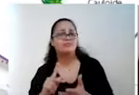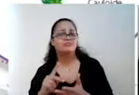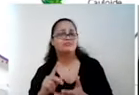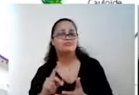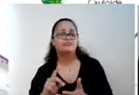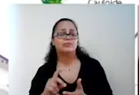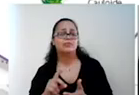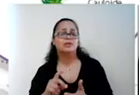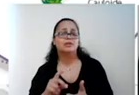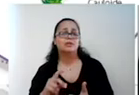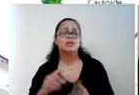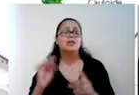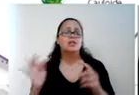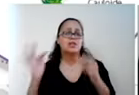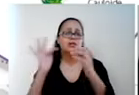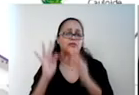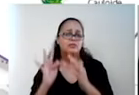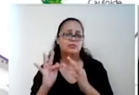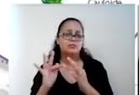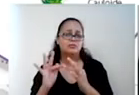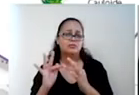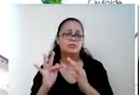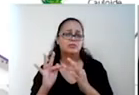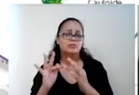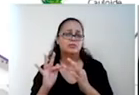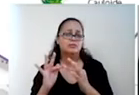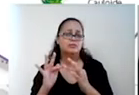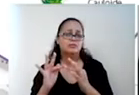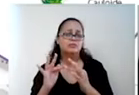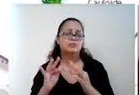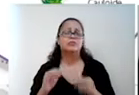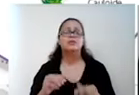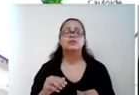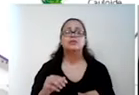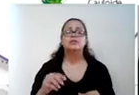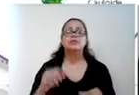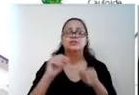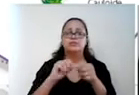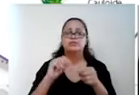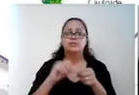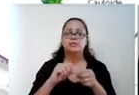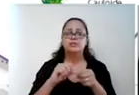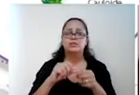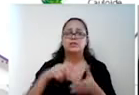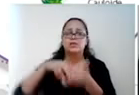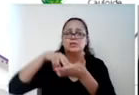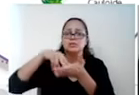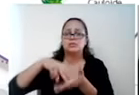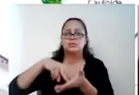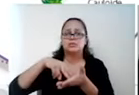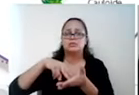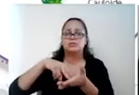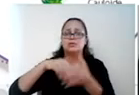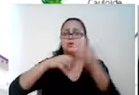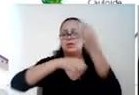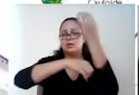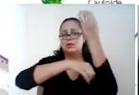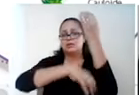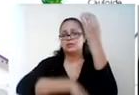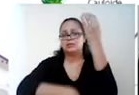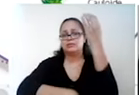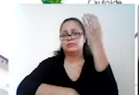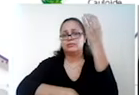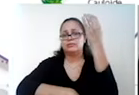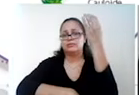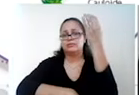função de realização de fotossíntese. Os dois caules têm a função de sustentação e as duas raízes têm função de fixação